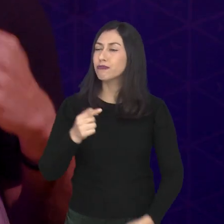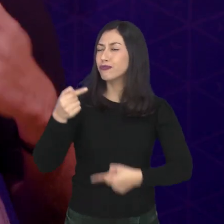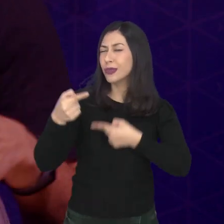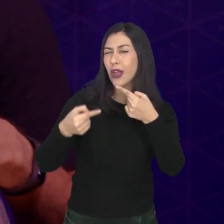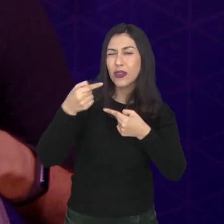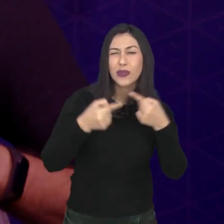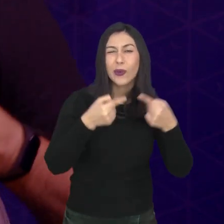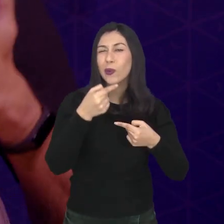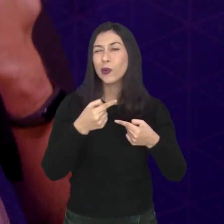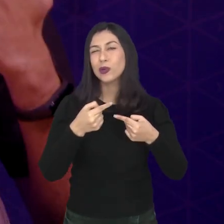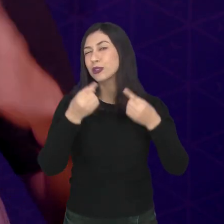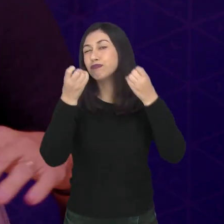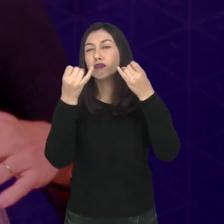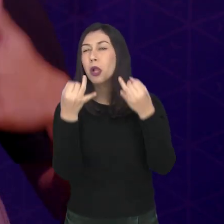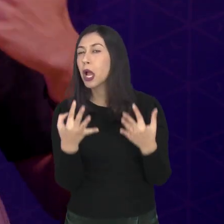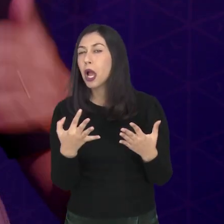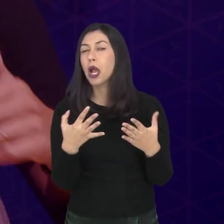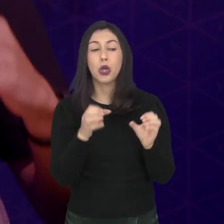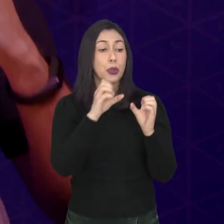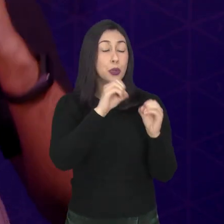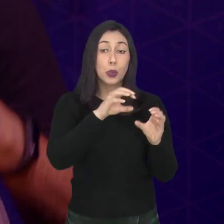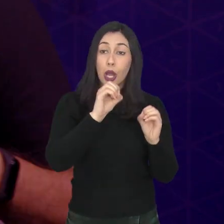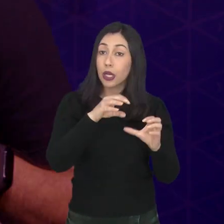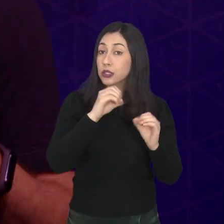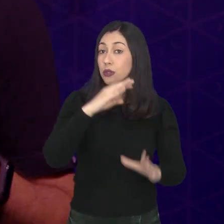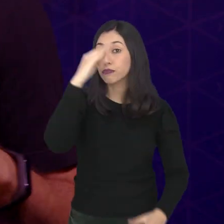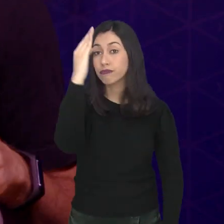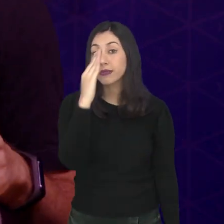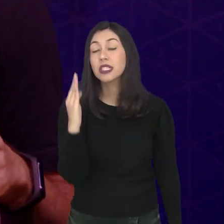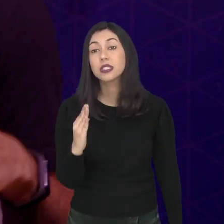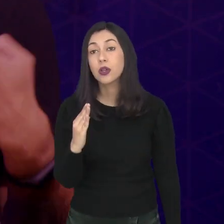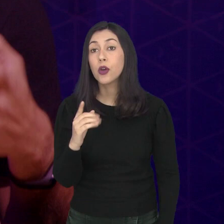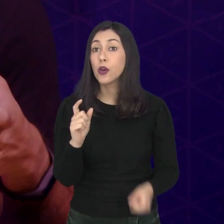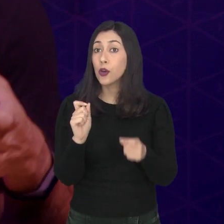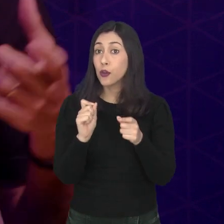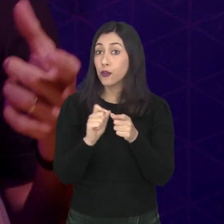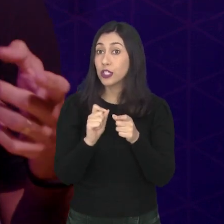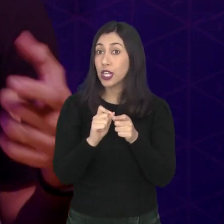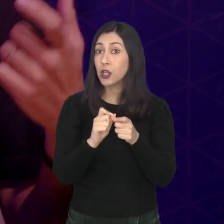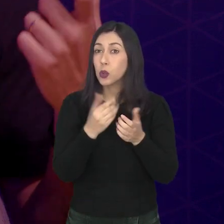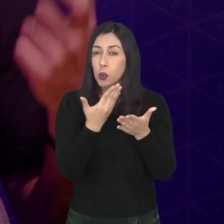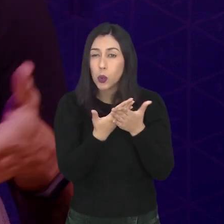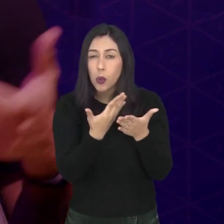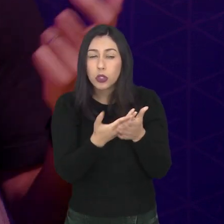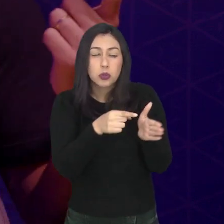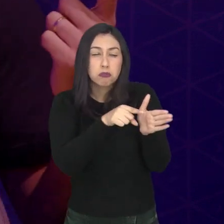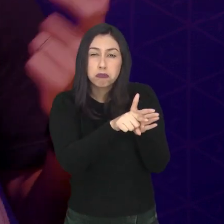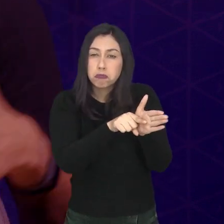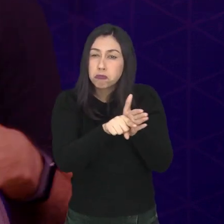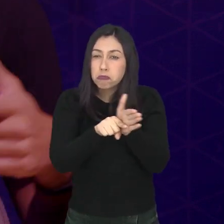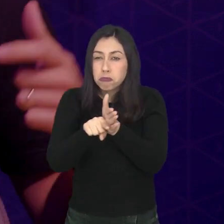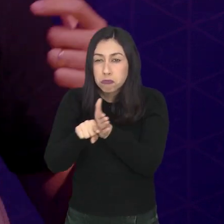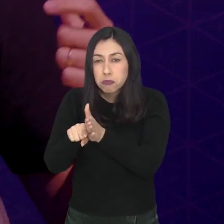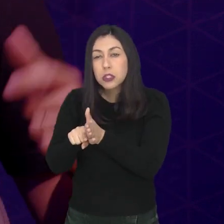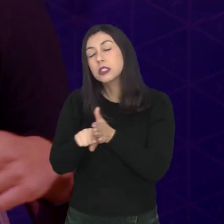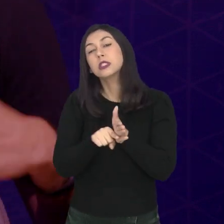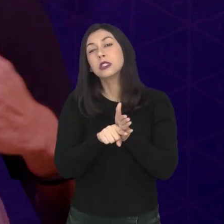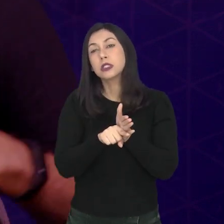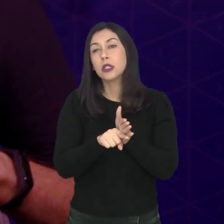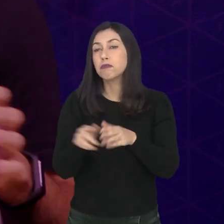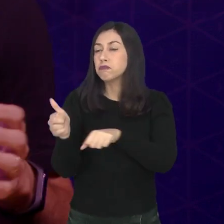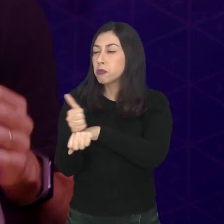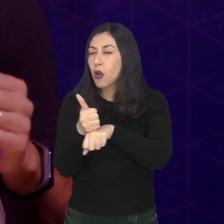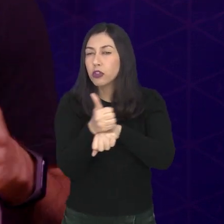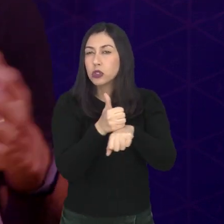sempre discussões sobre educação e tal no Brasil. Eles fizeram um artigo com vários pesquisadores,